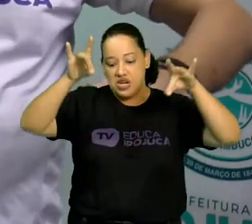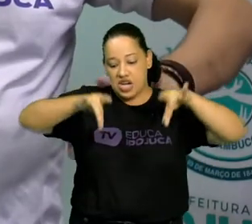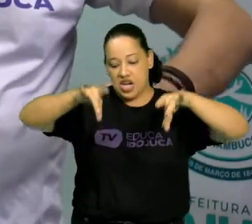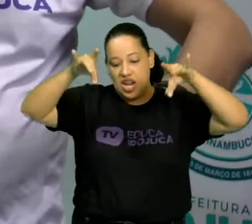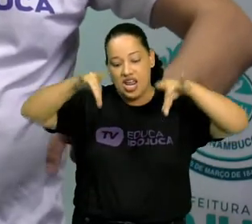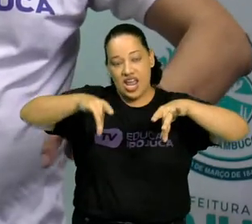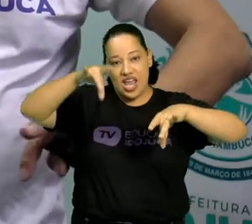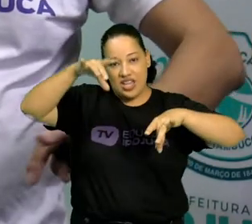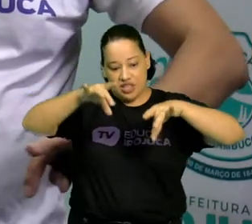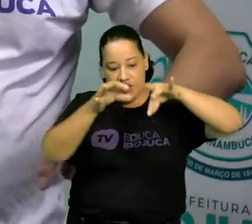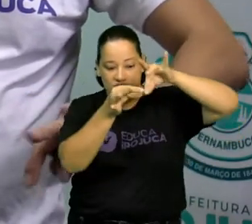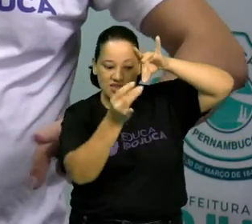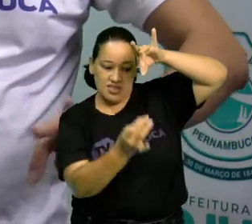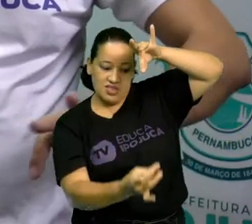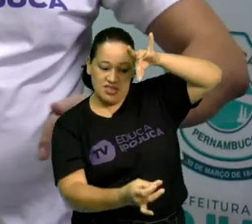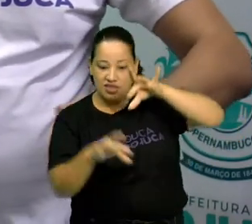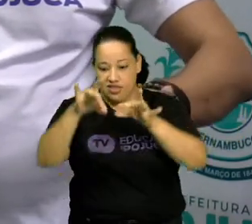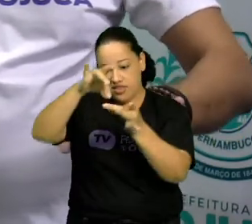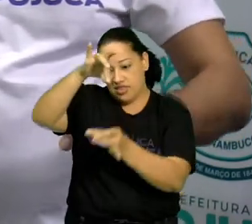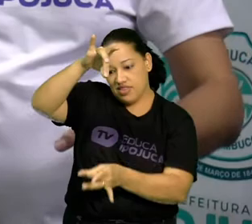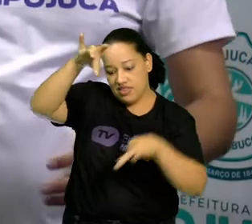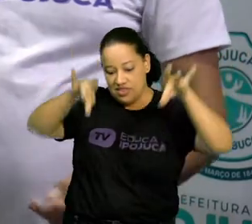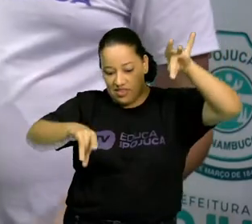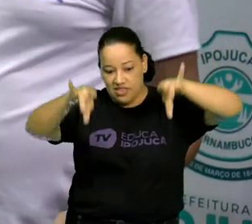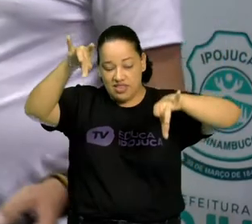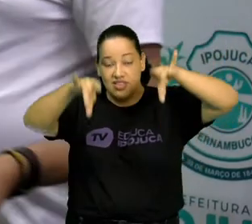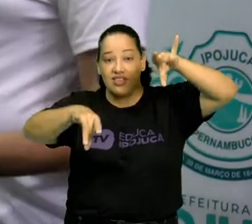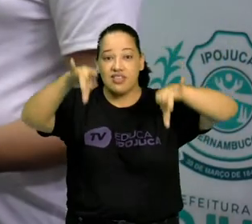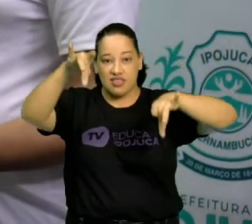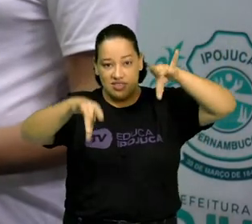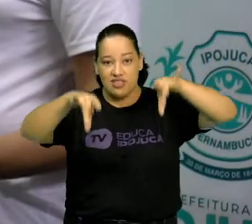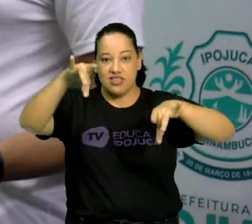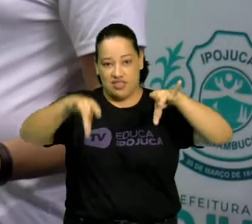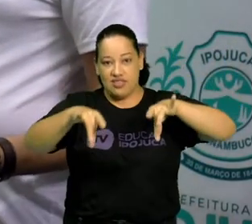que tem as cordinhas e tal, que você vai manipulando.